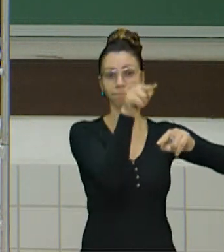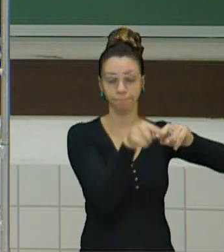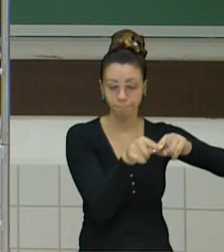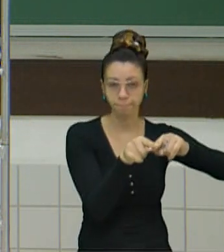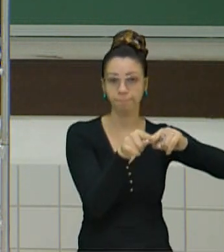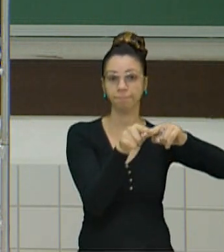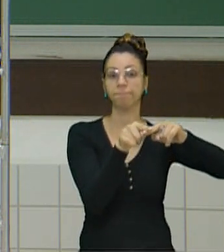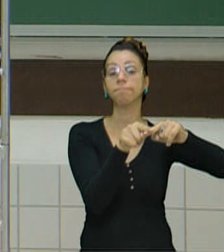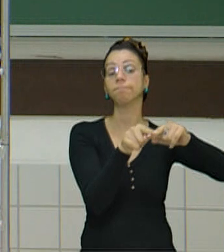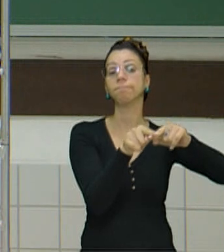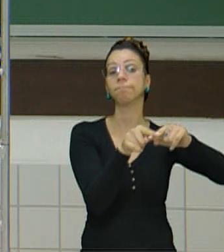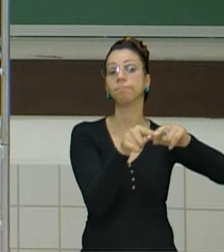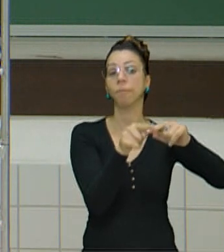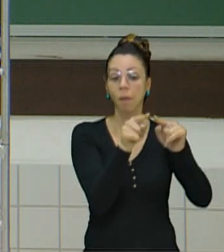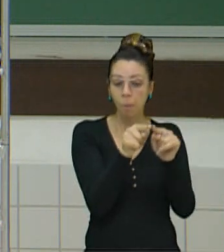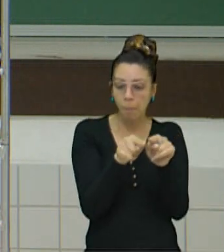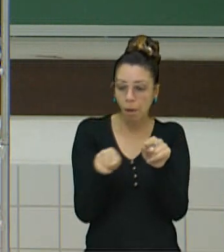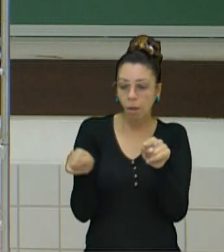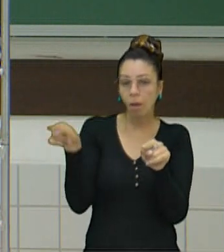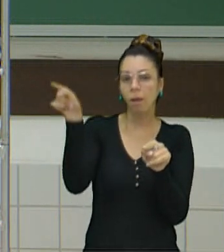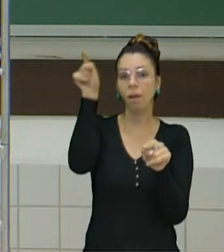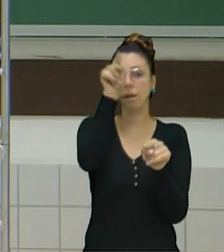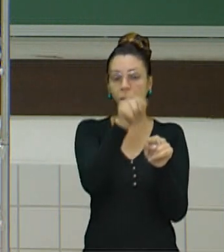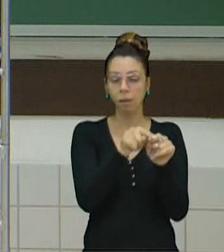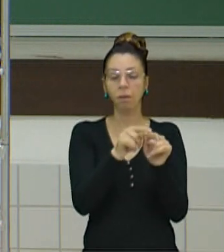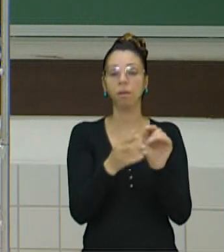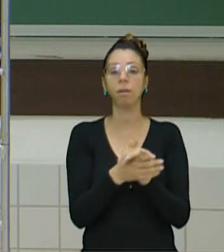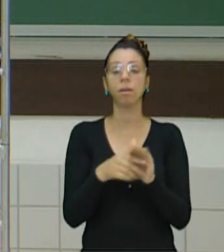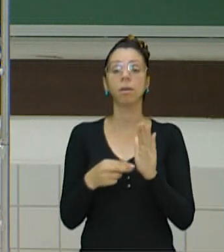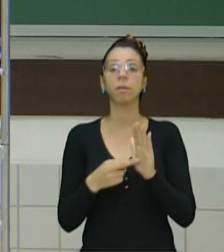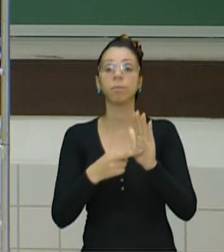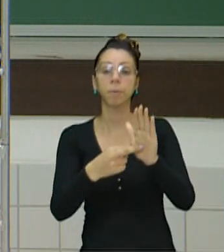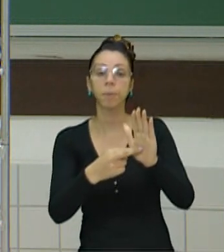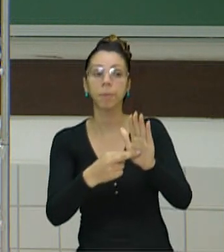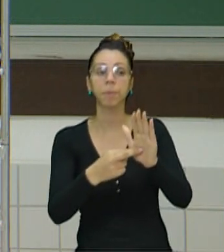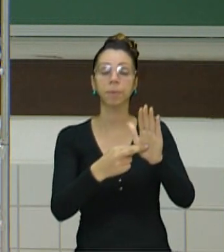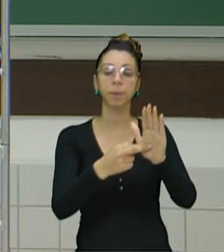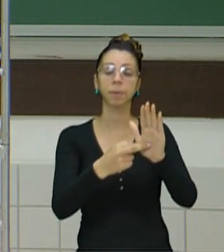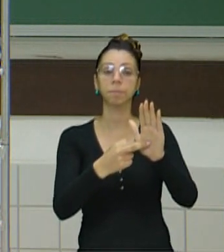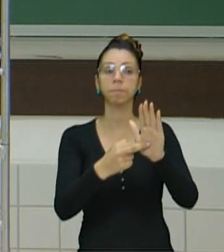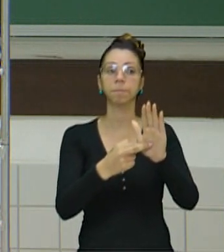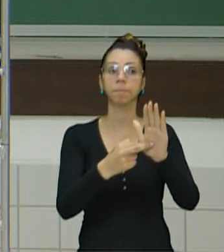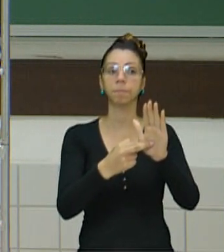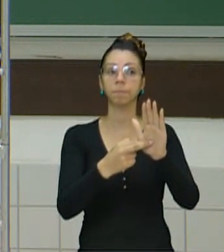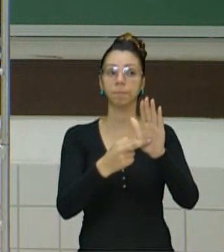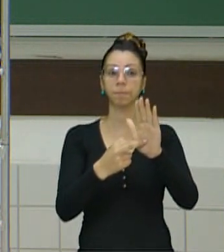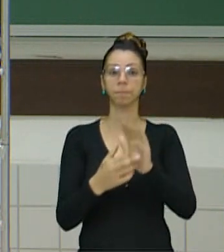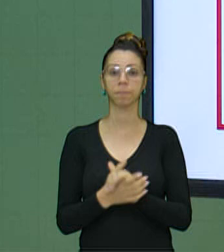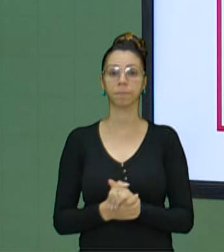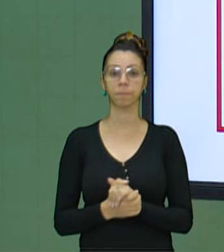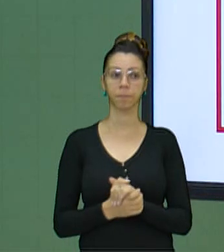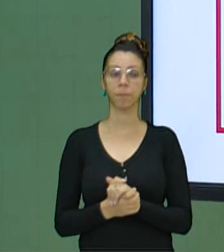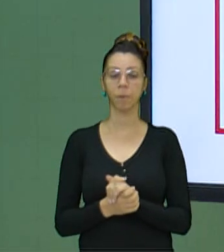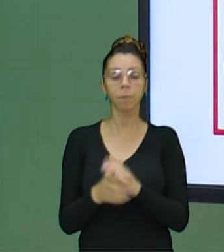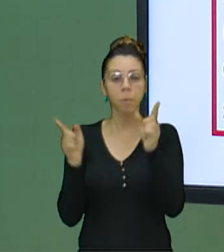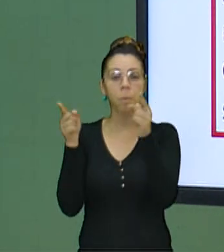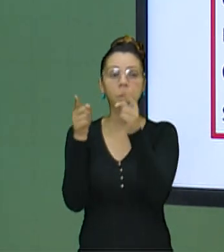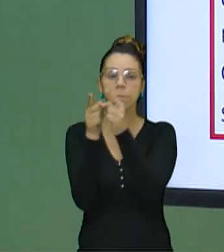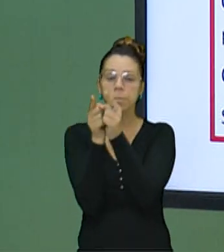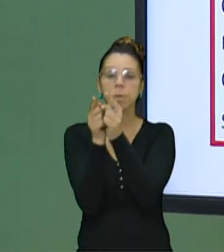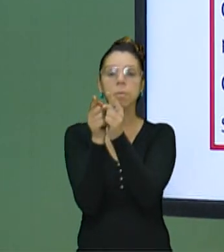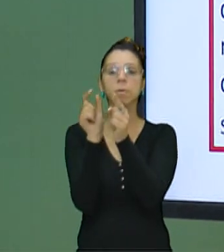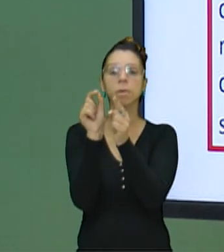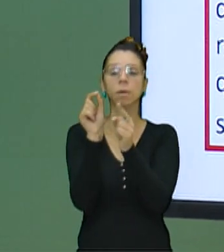trajetória que é uma circunferência, representa que, se o corpúsculo, como ele está falando